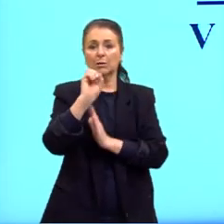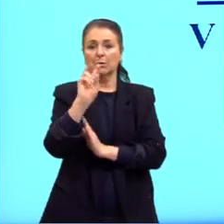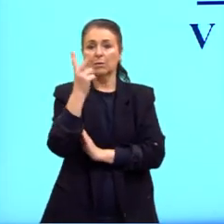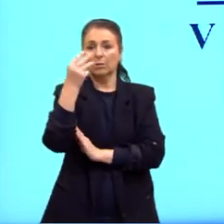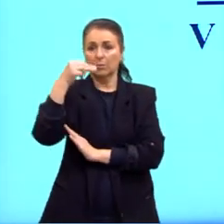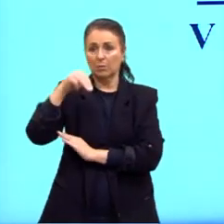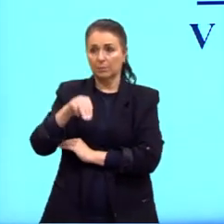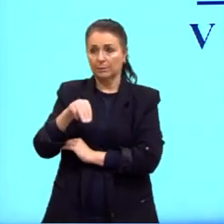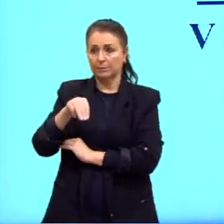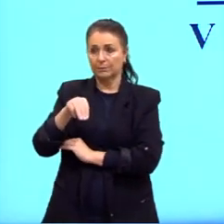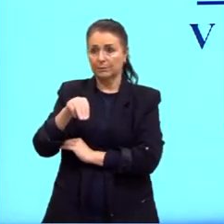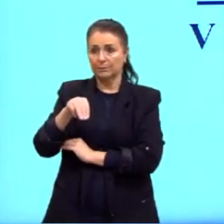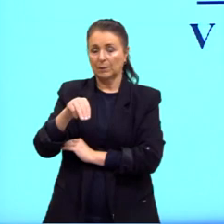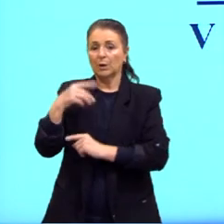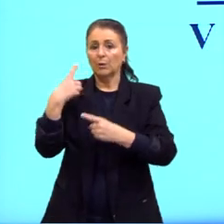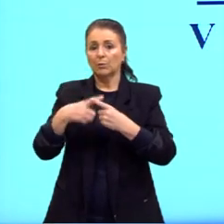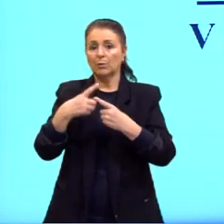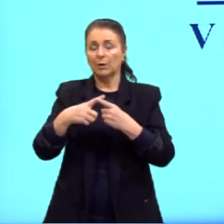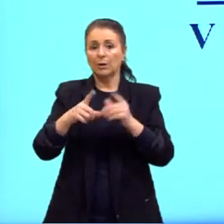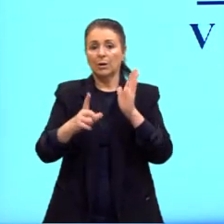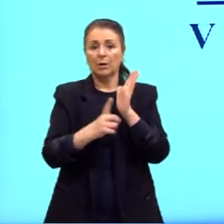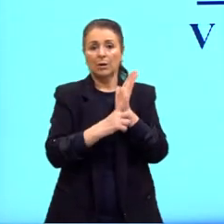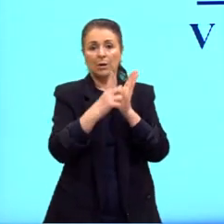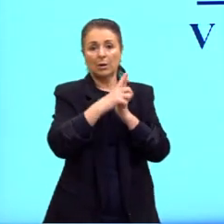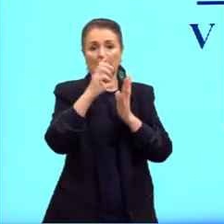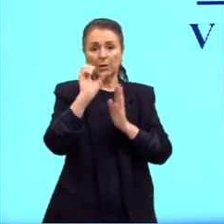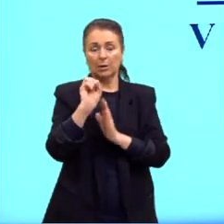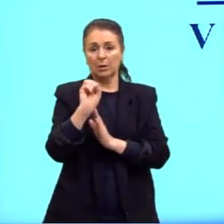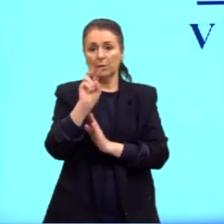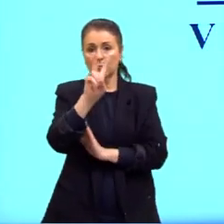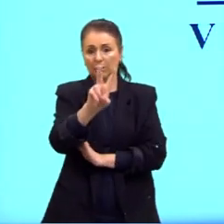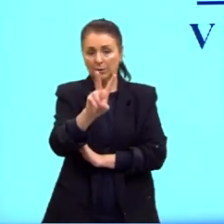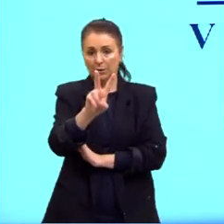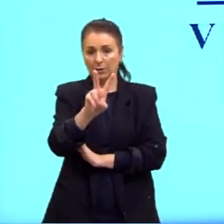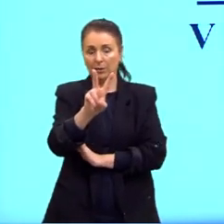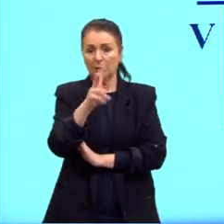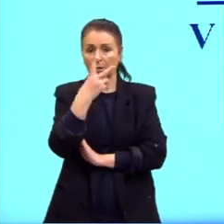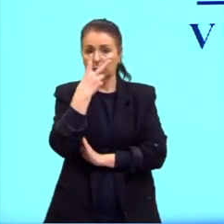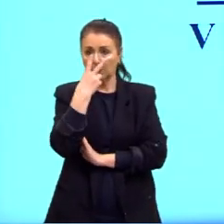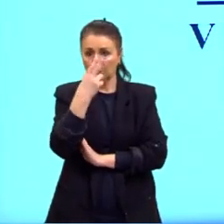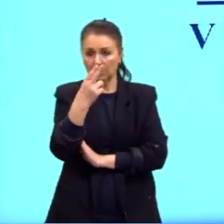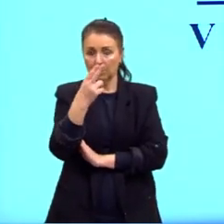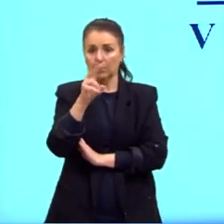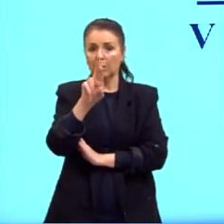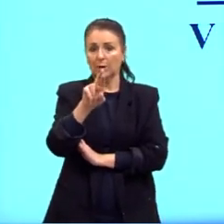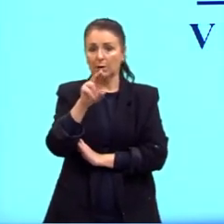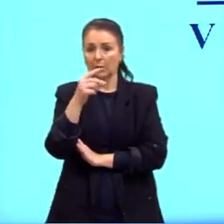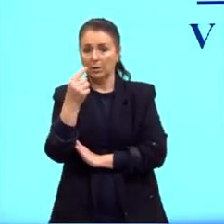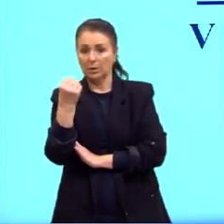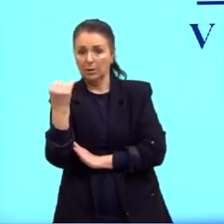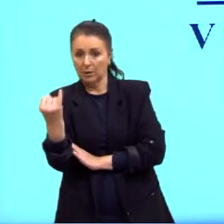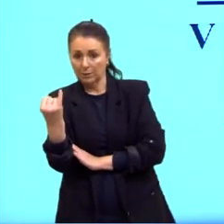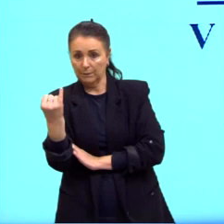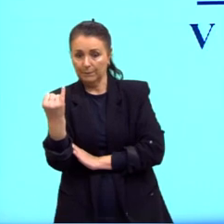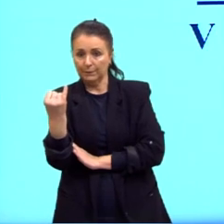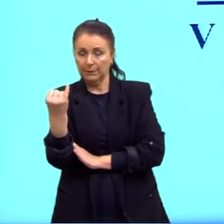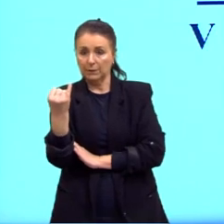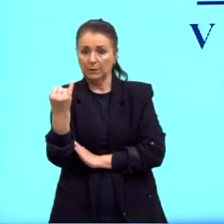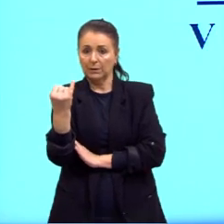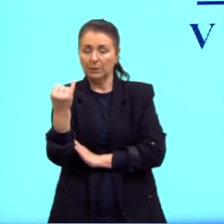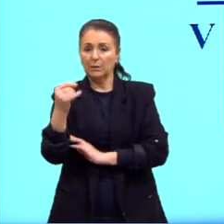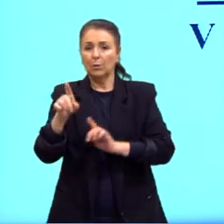cada um deles porque a lei Jona quer ver igual a r tá o